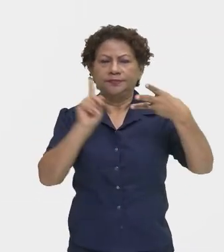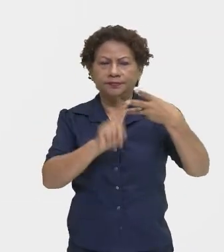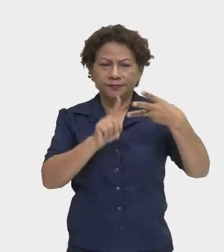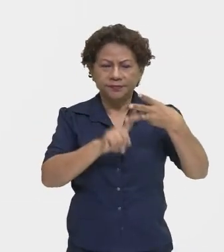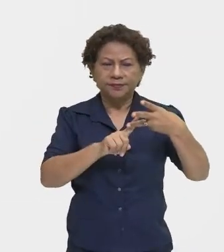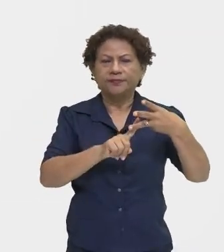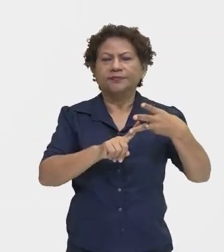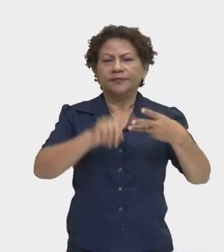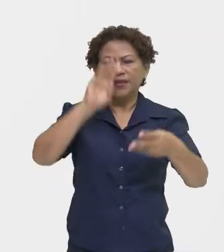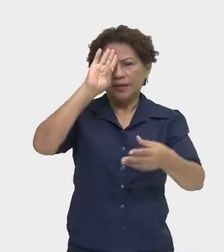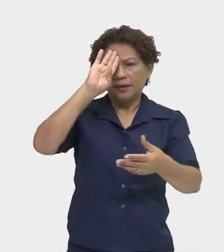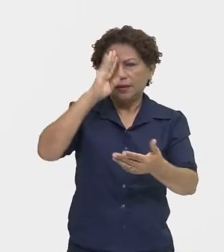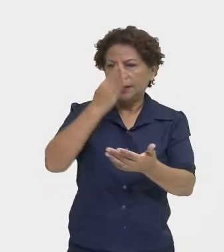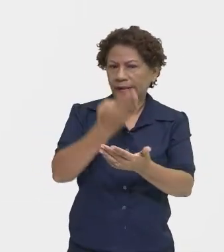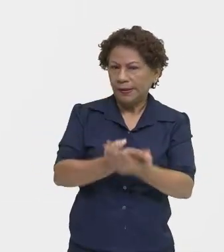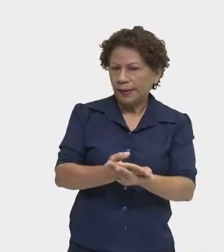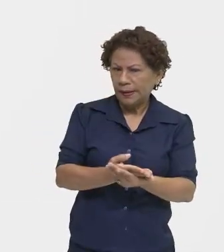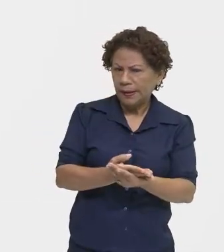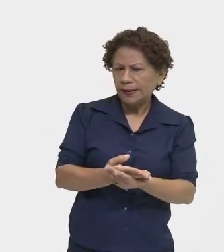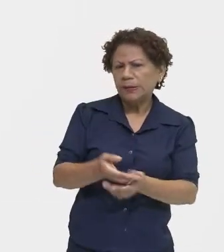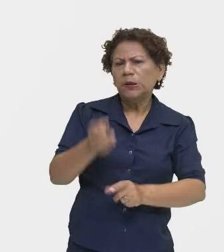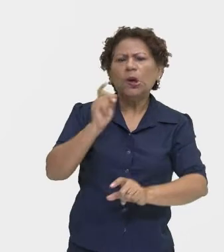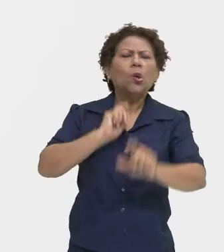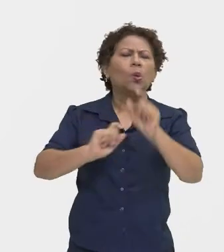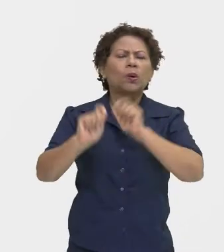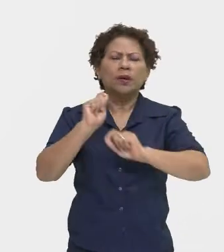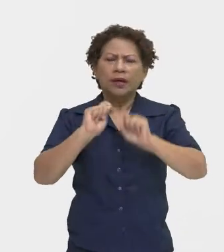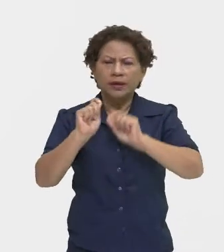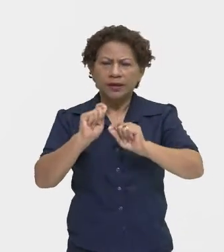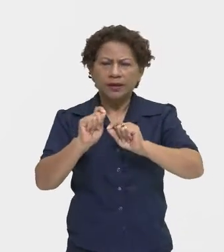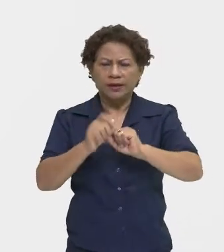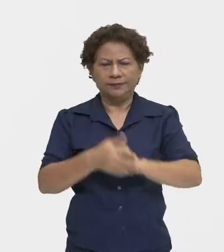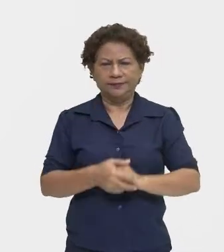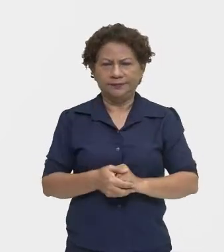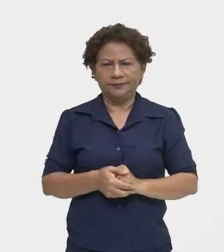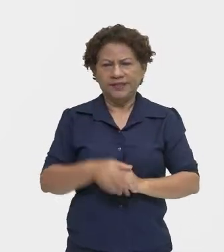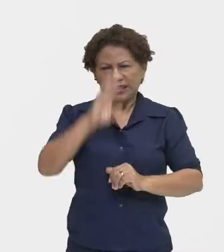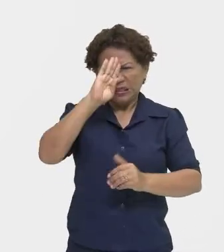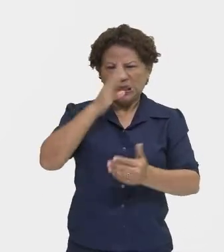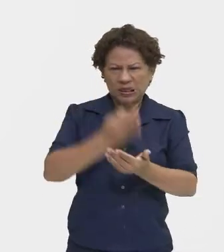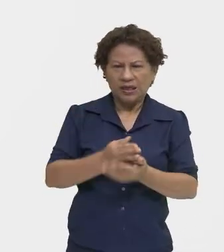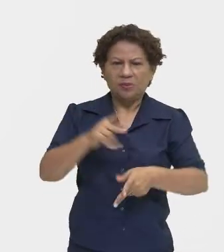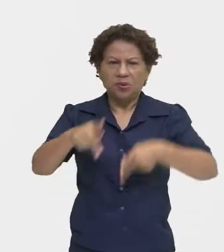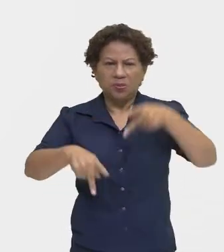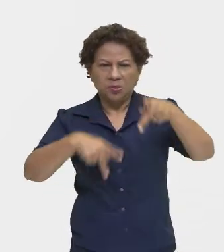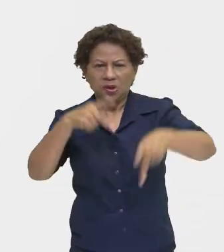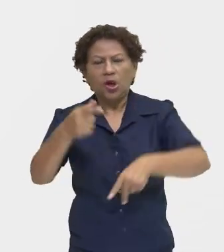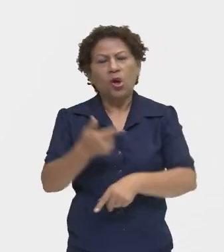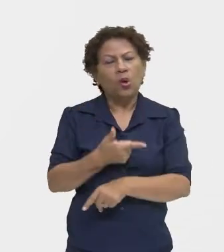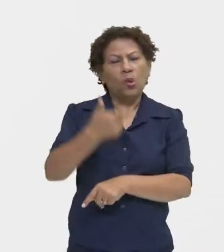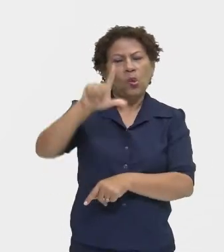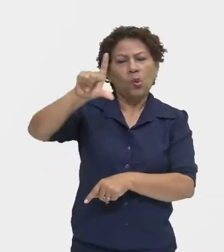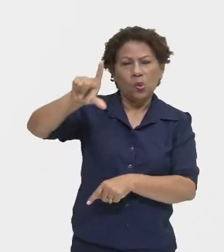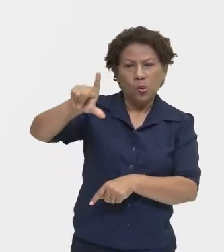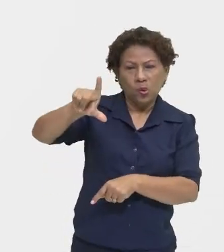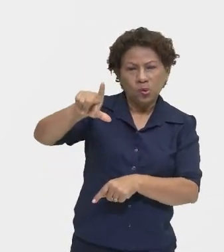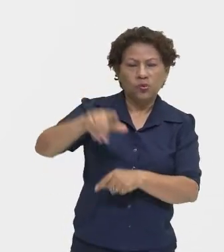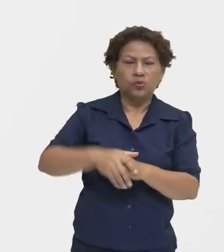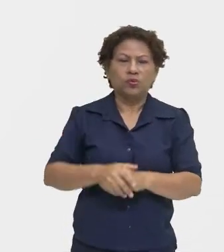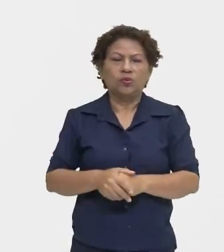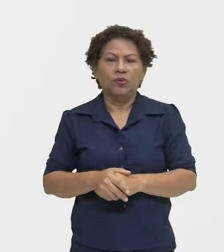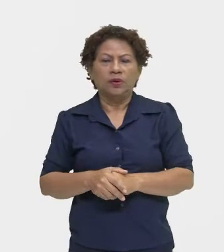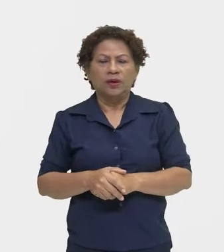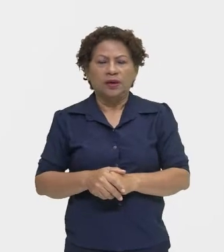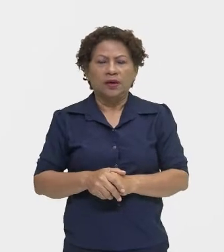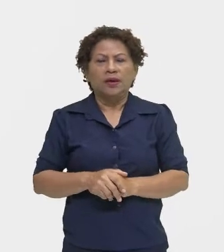e superstições. O que são essas crenças e superstições? Crendices populares, outros elementos como